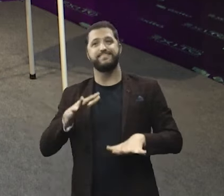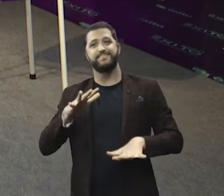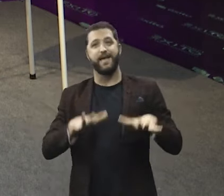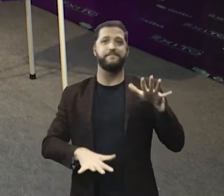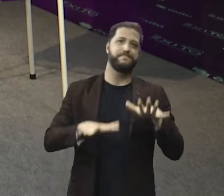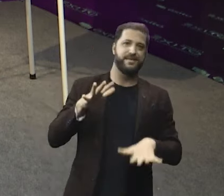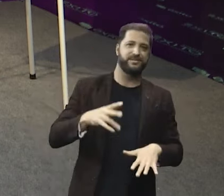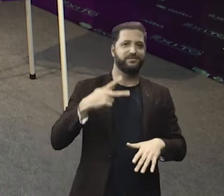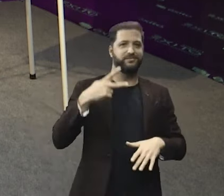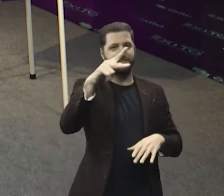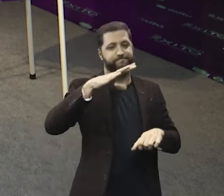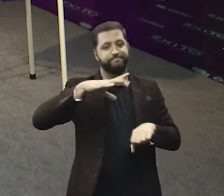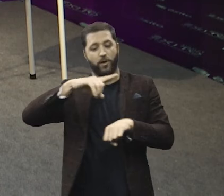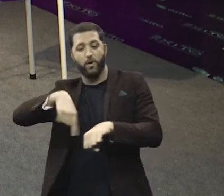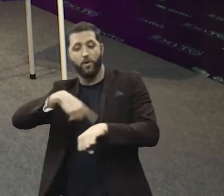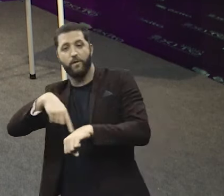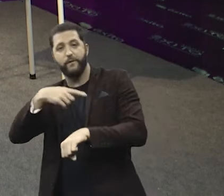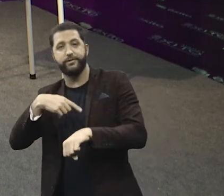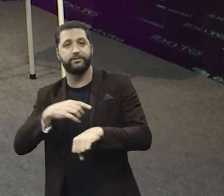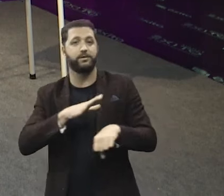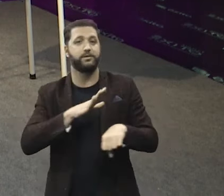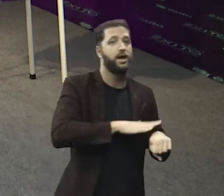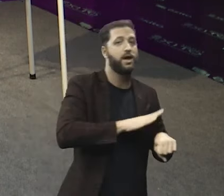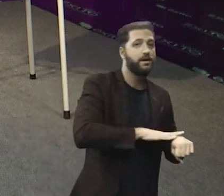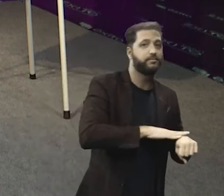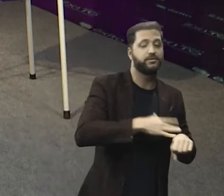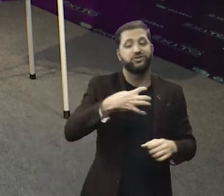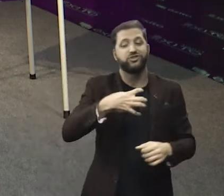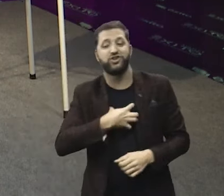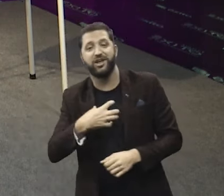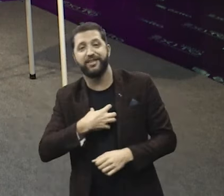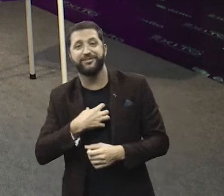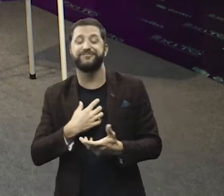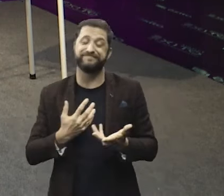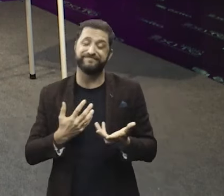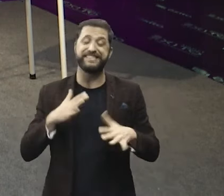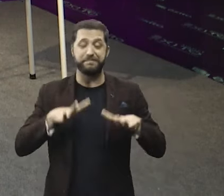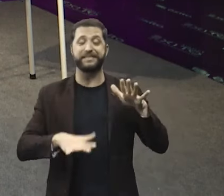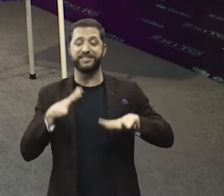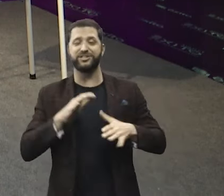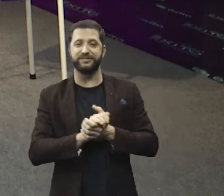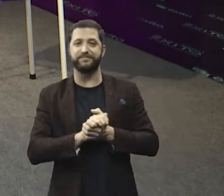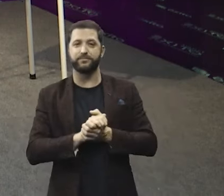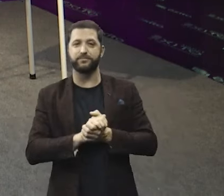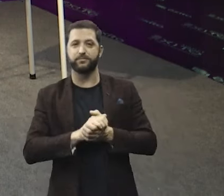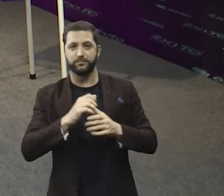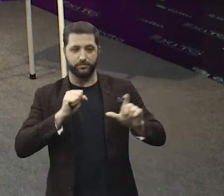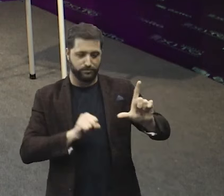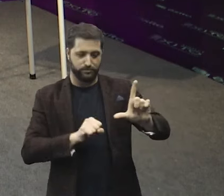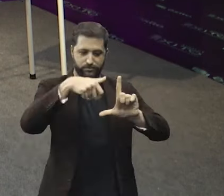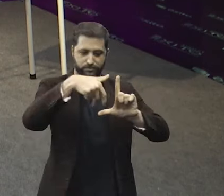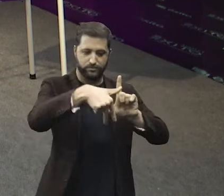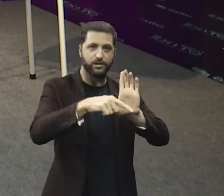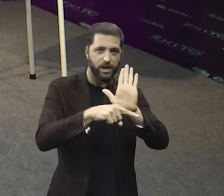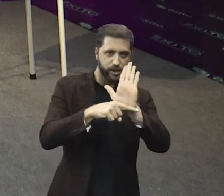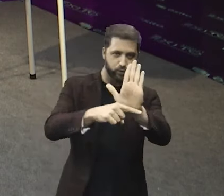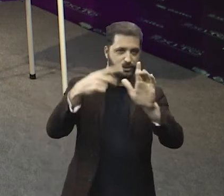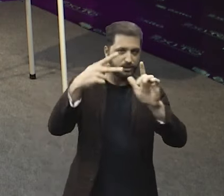usa algo ou não se eu uso o metaverso para ajudar no meu ambiente de trabalho e